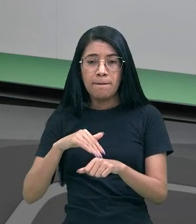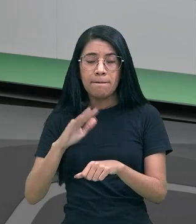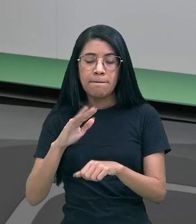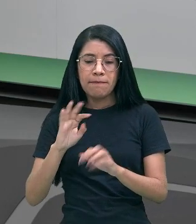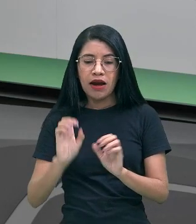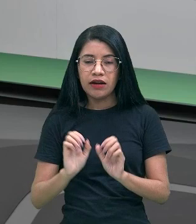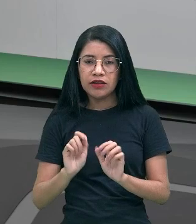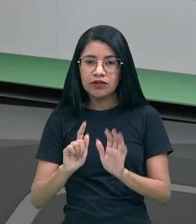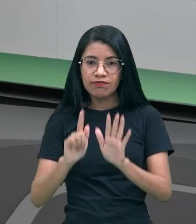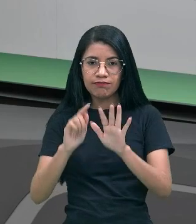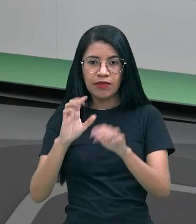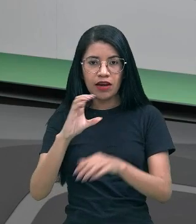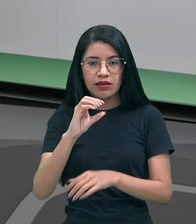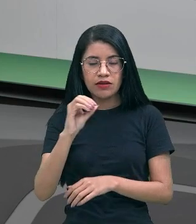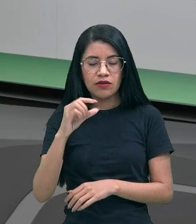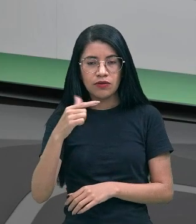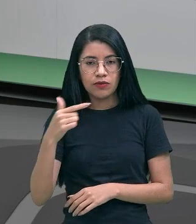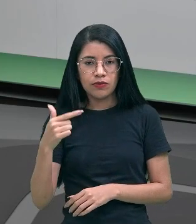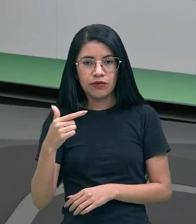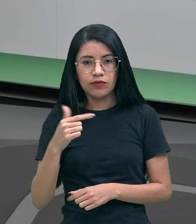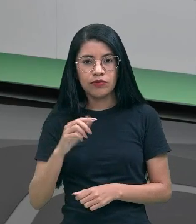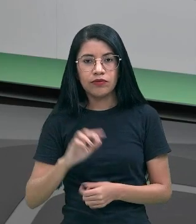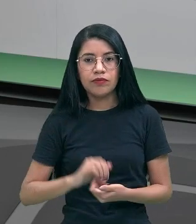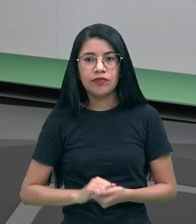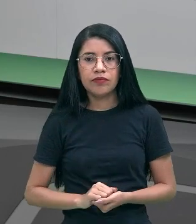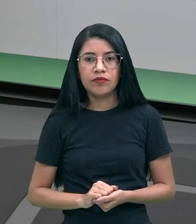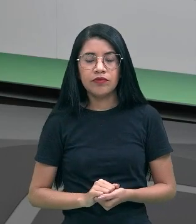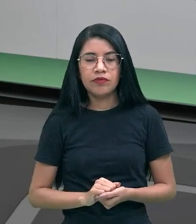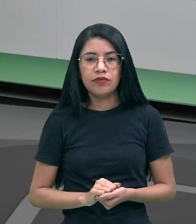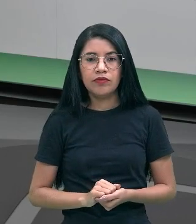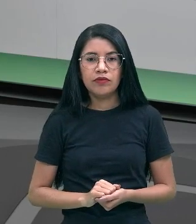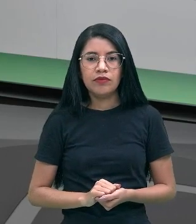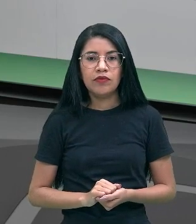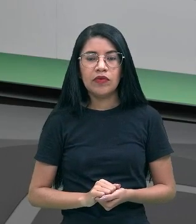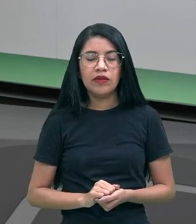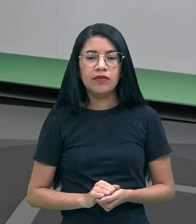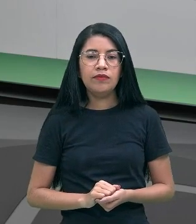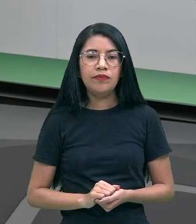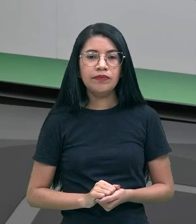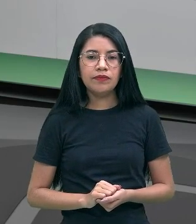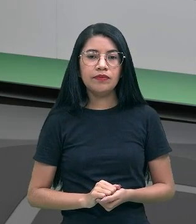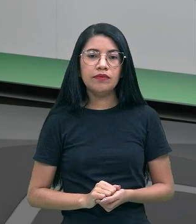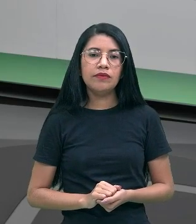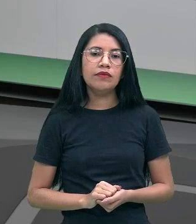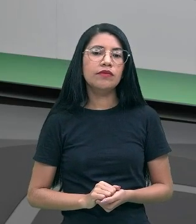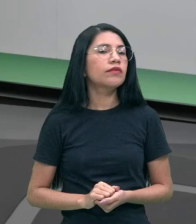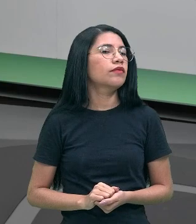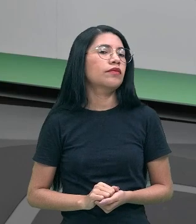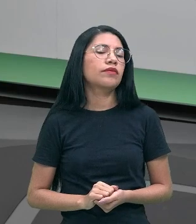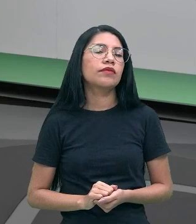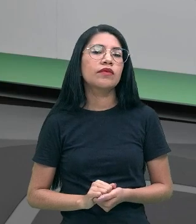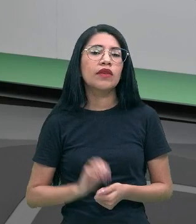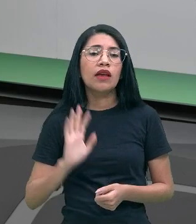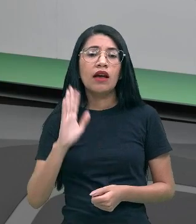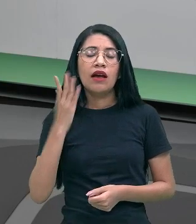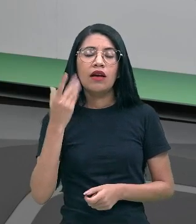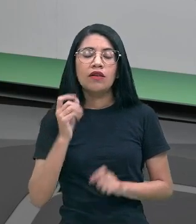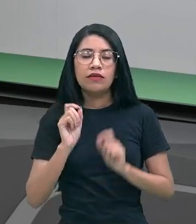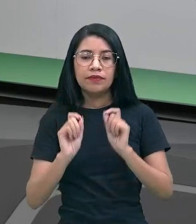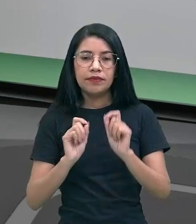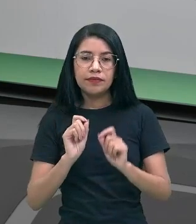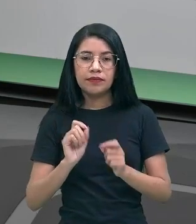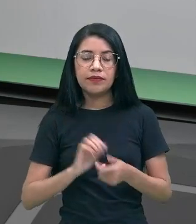gás carbônico. Mais gás carbônico, a gente vai ter muito gás carbônico. E aí o que acontece? Se eu